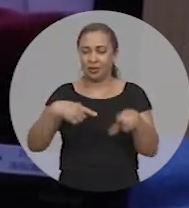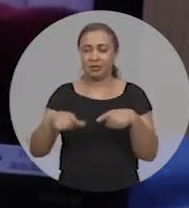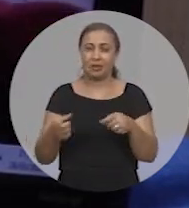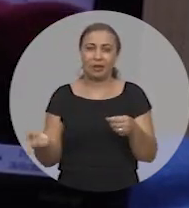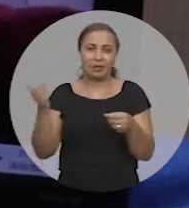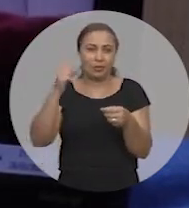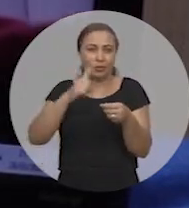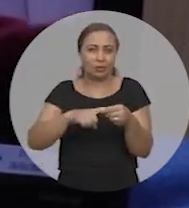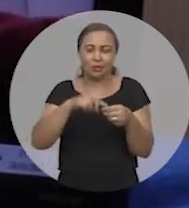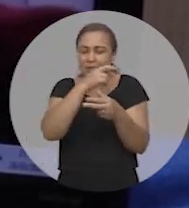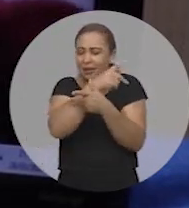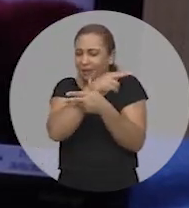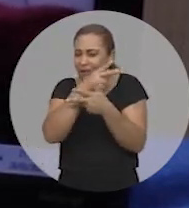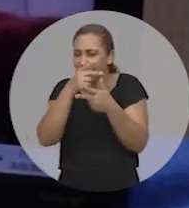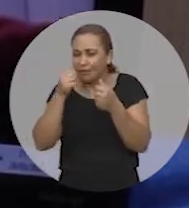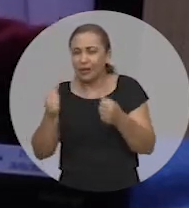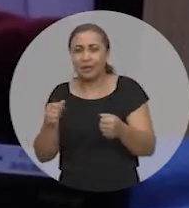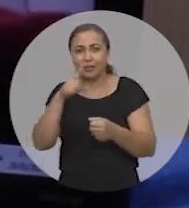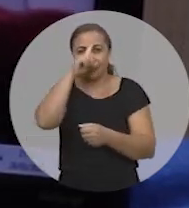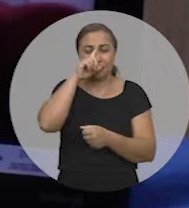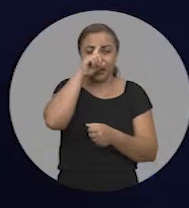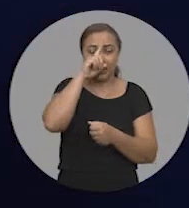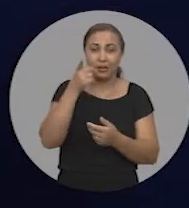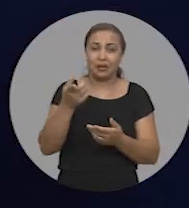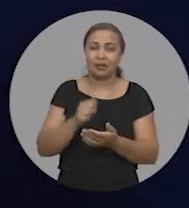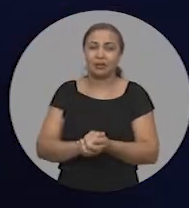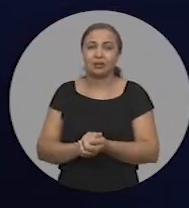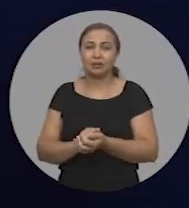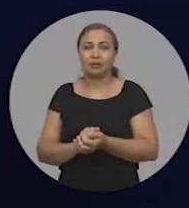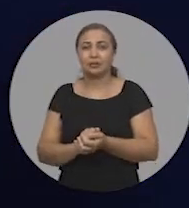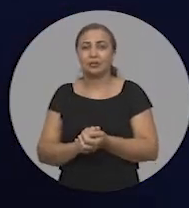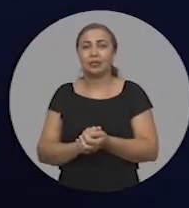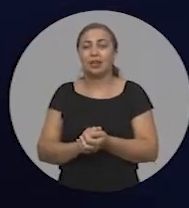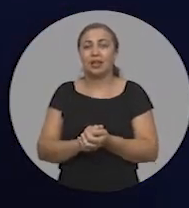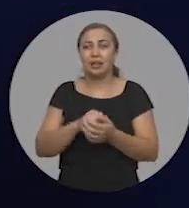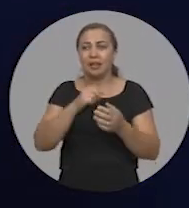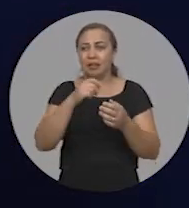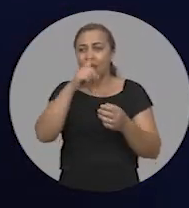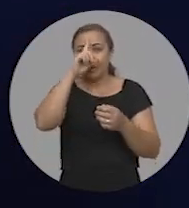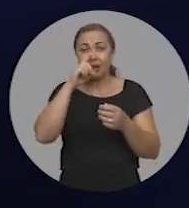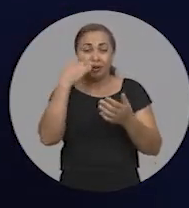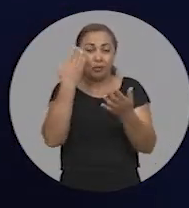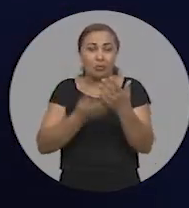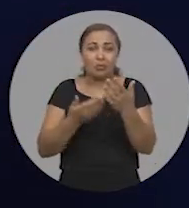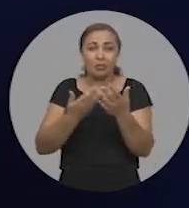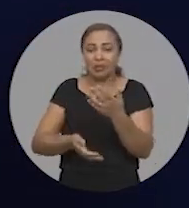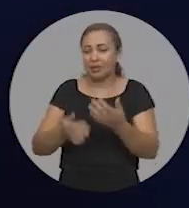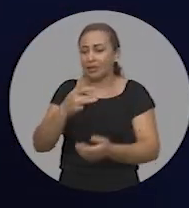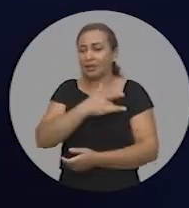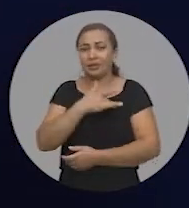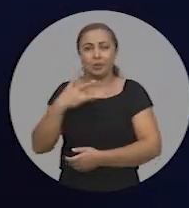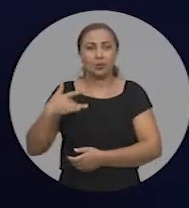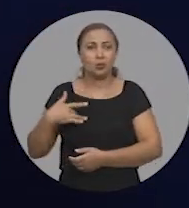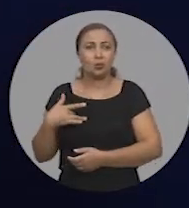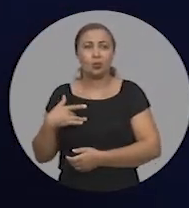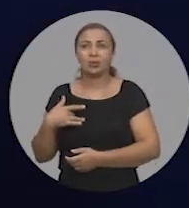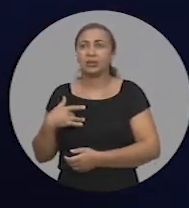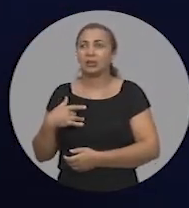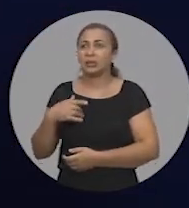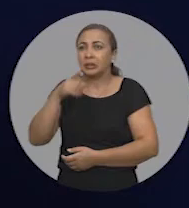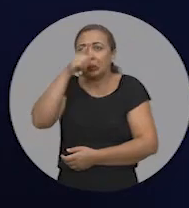trabalhar trouxe com ela uma série de ameaças né ameaça de perda da